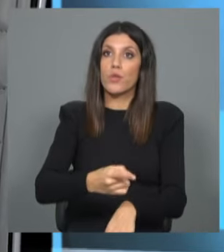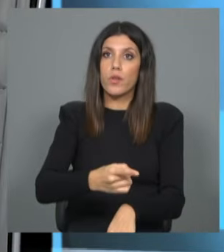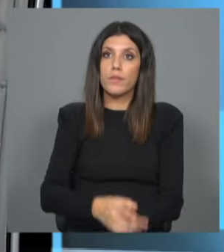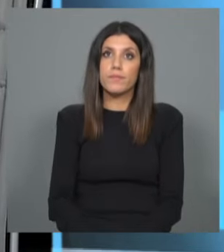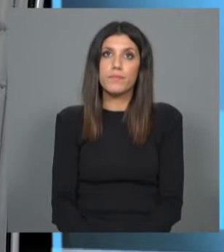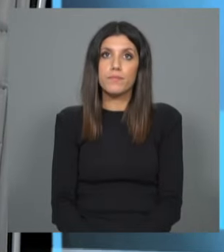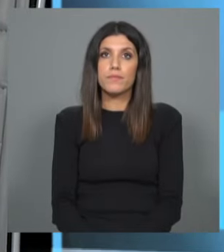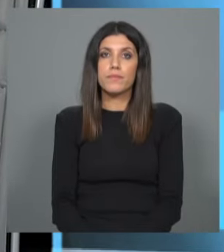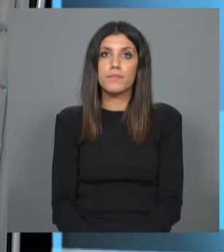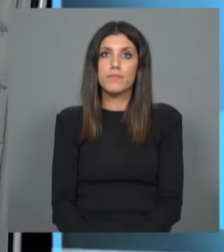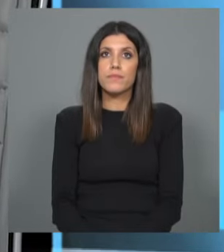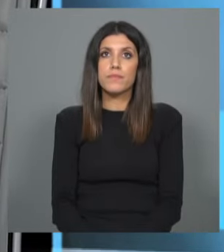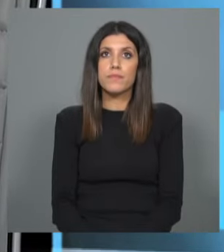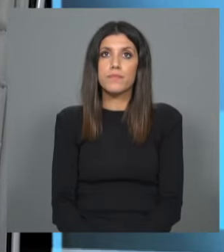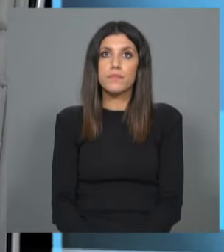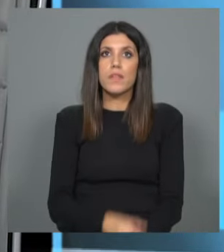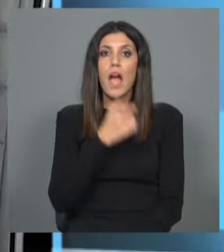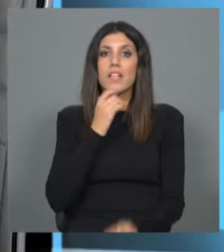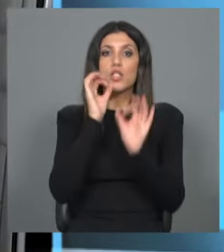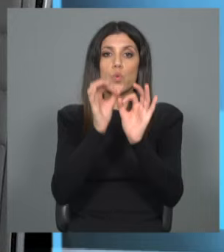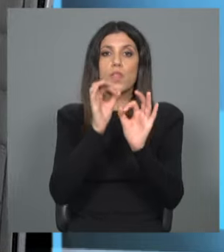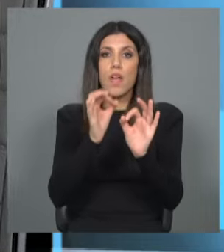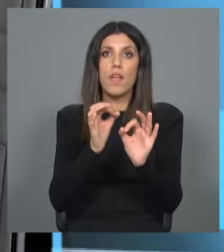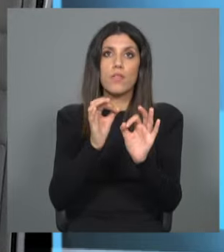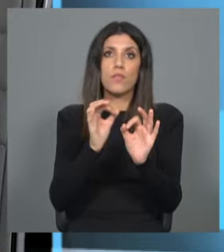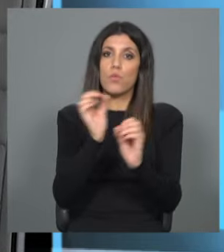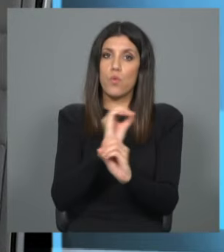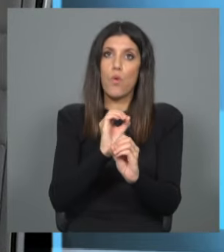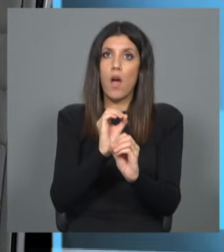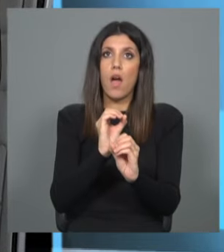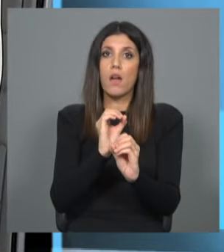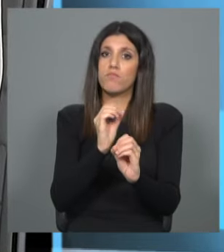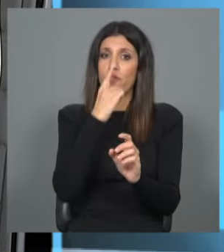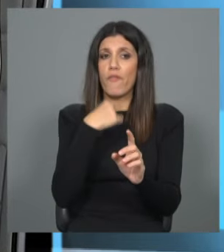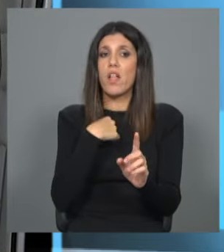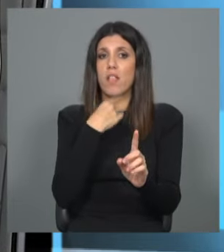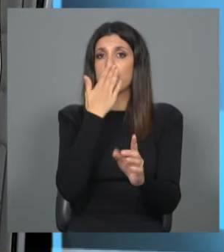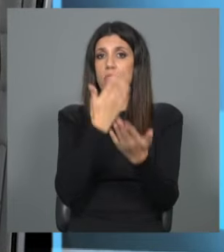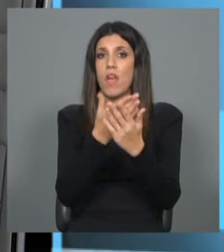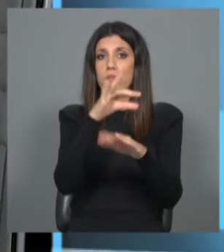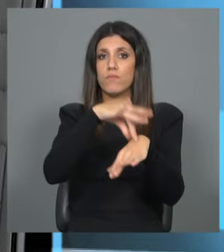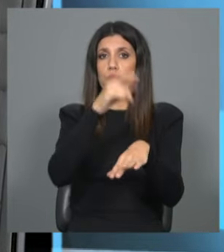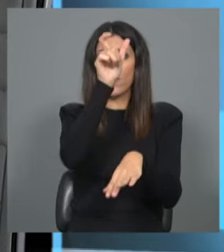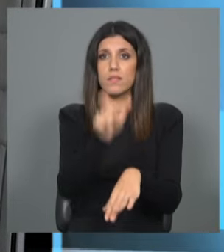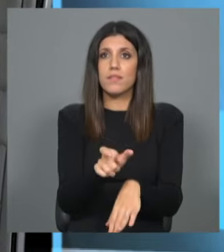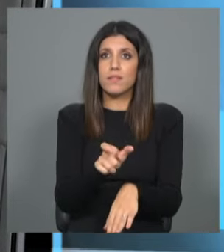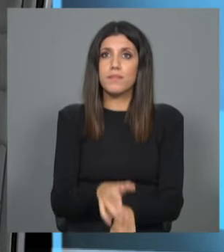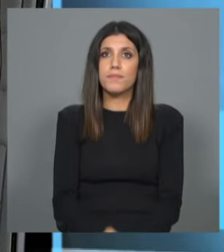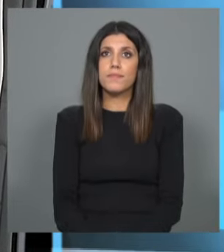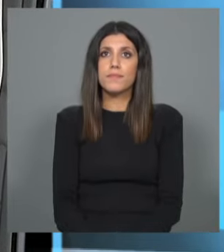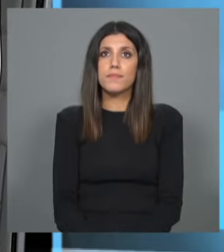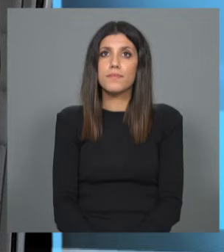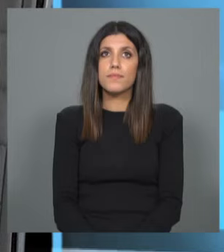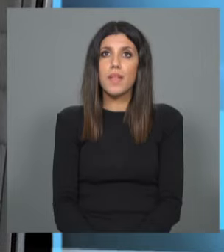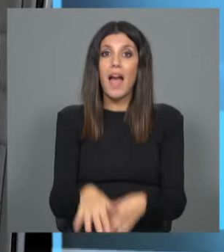Sem esse cuidado e sem essa atenção, nós estamos a falhar com o doente. Nós estamos a falhar naquilo que é a nossa intervenção, precisamente porque